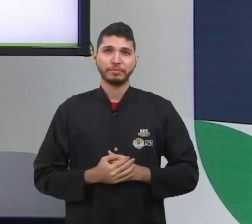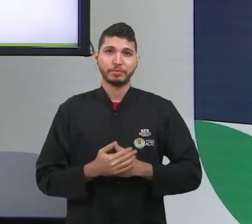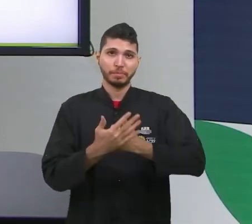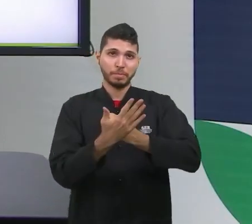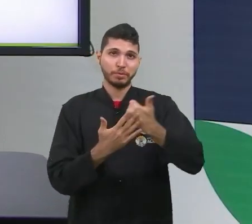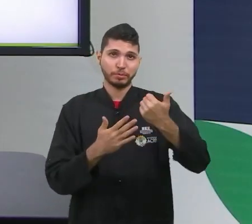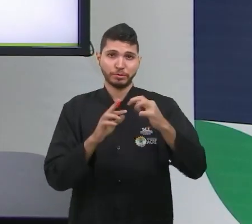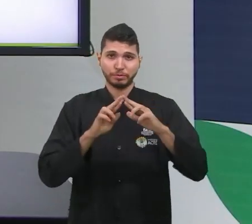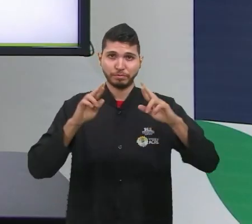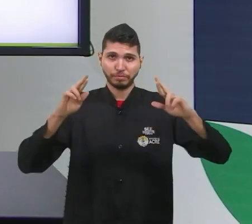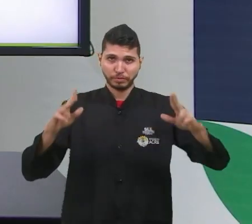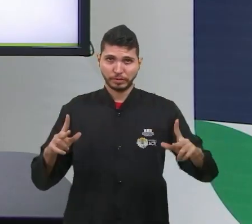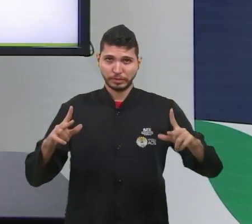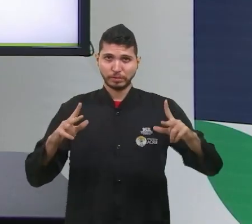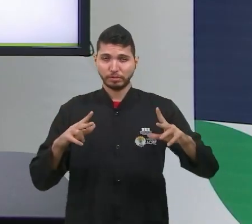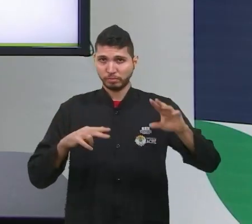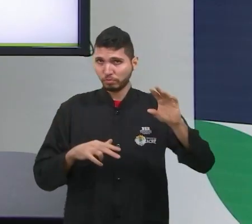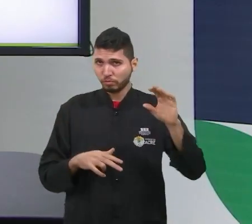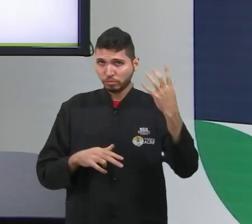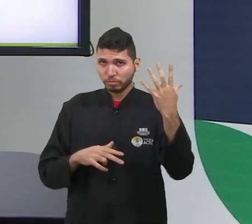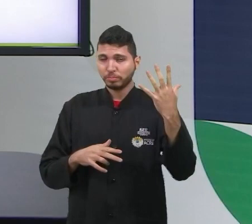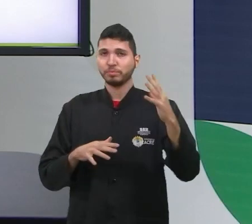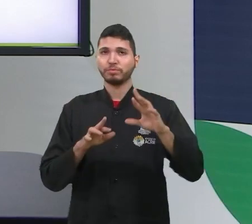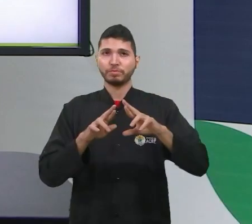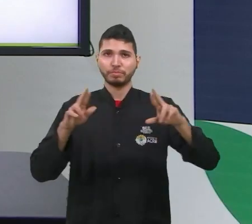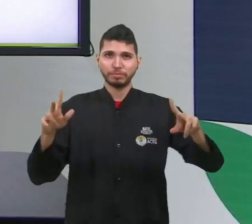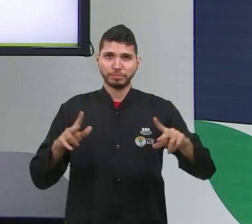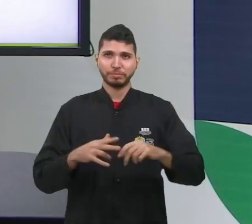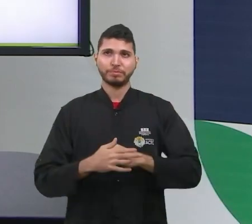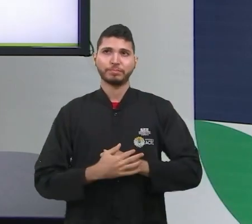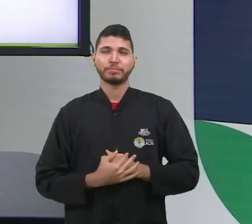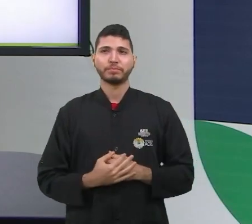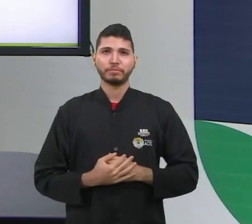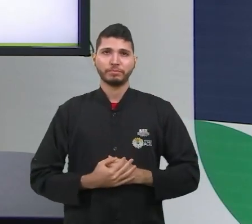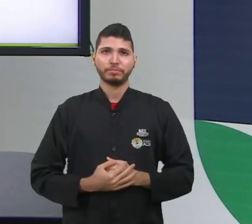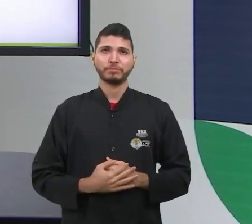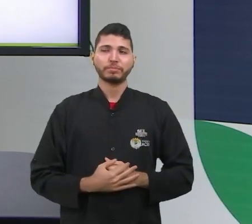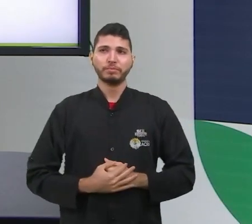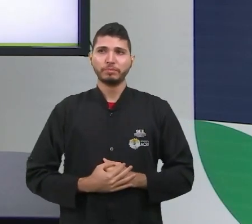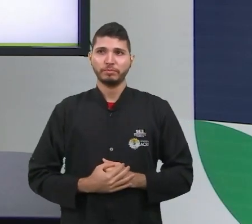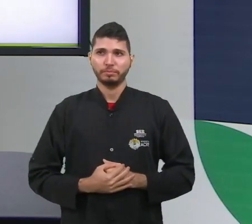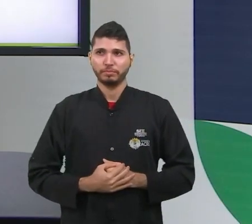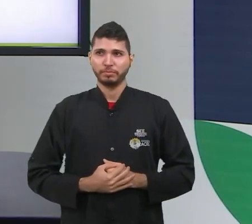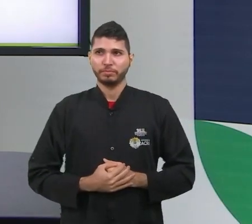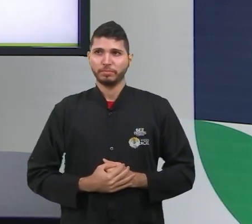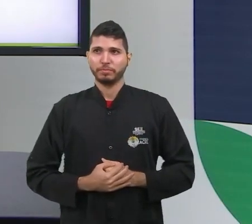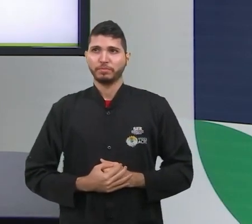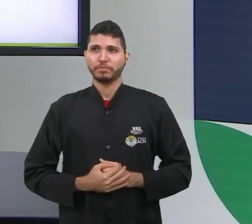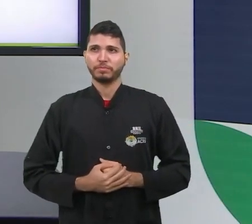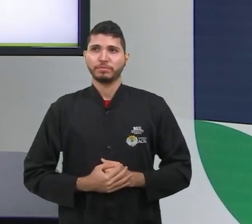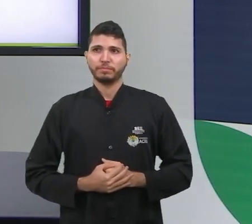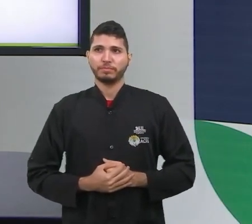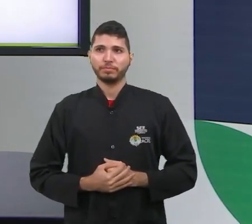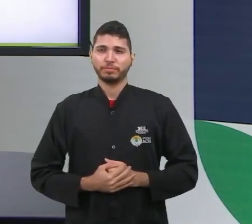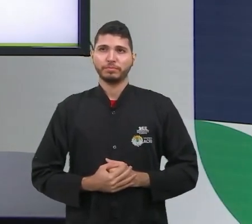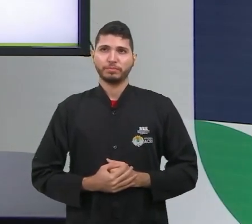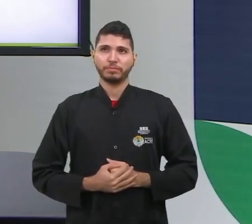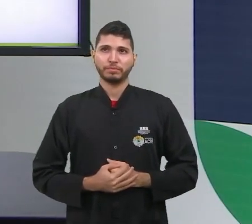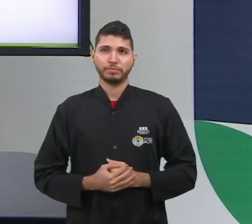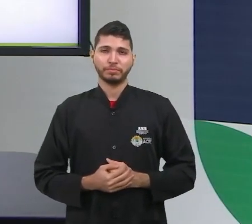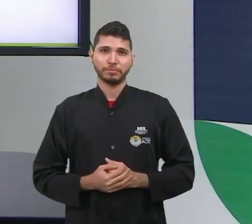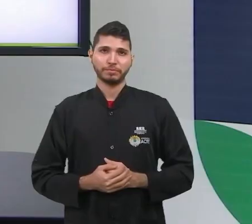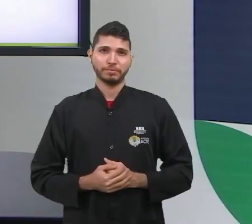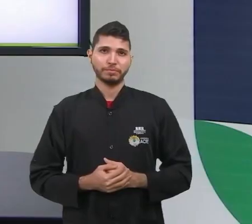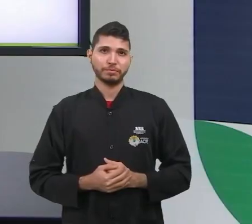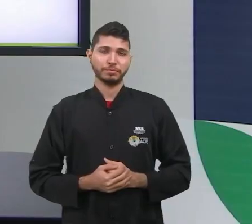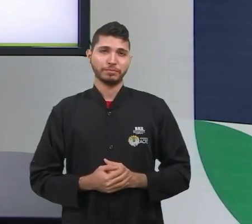mar no clima, basicamente isso, tá? Bem, eu trouxe aqui um esquema para explicar o que seria amplitude